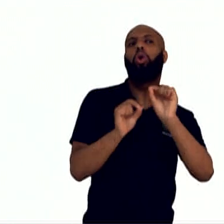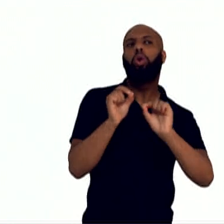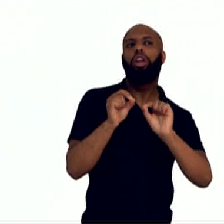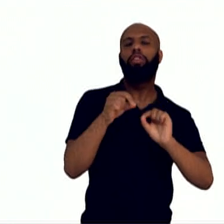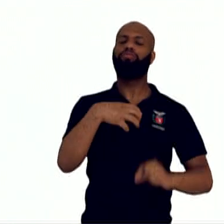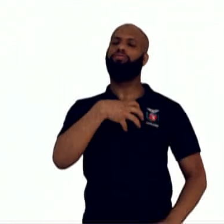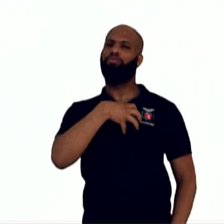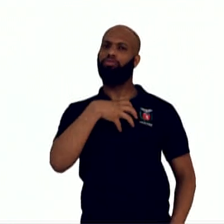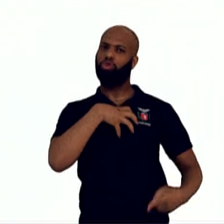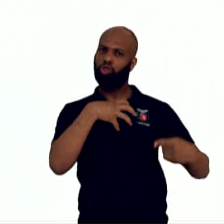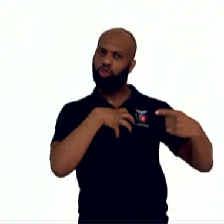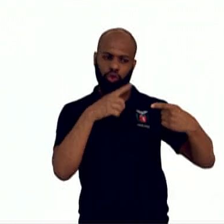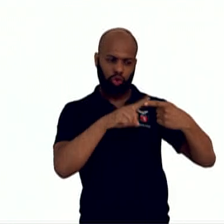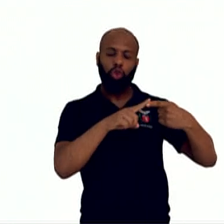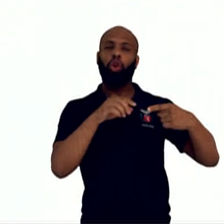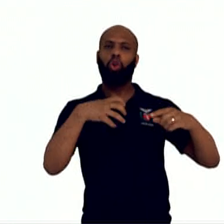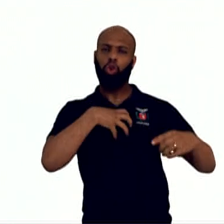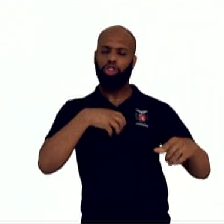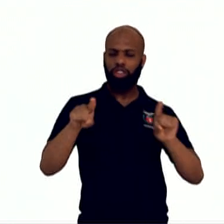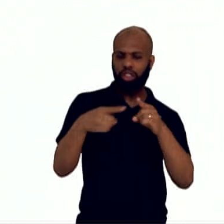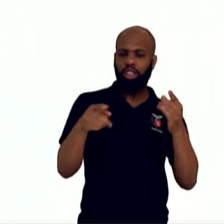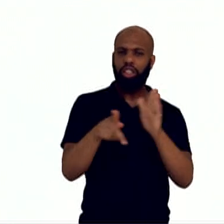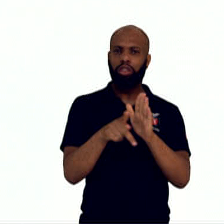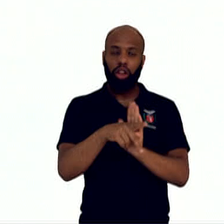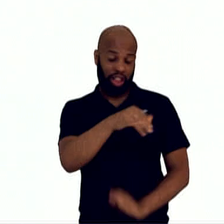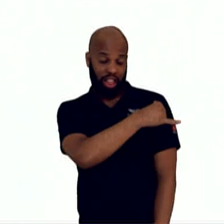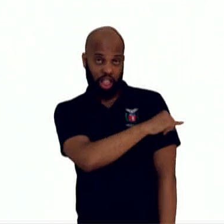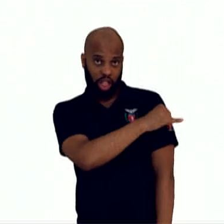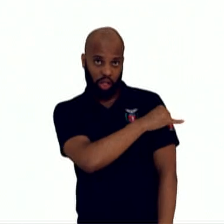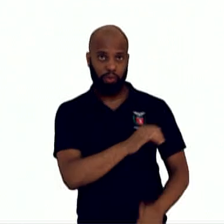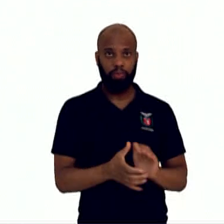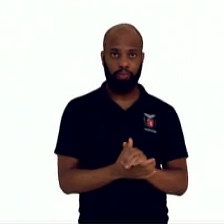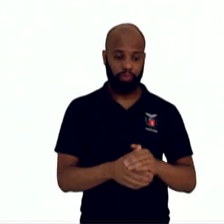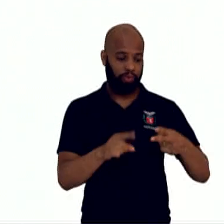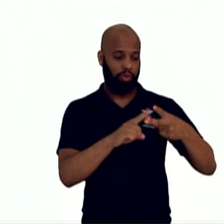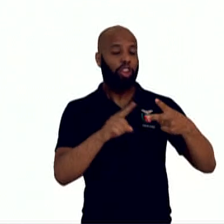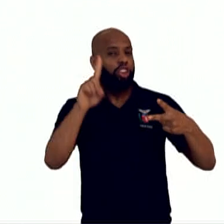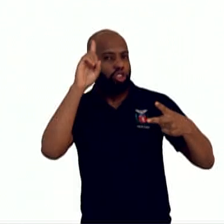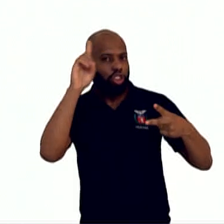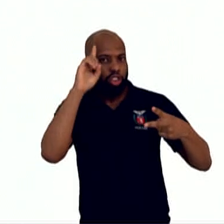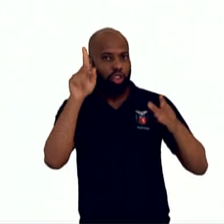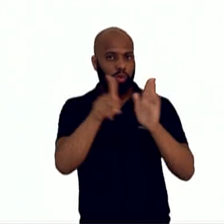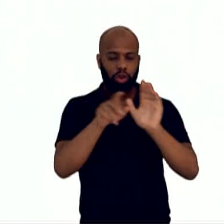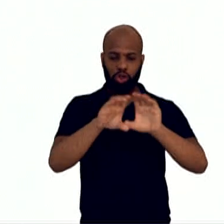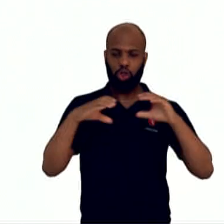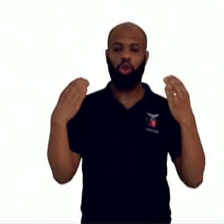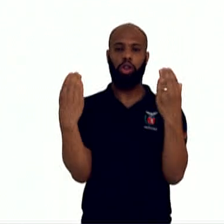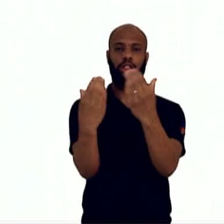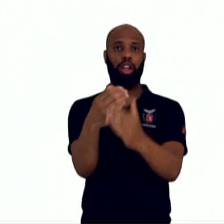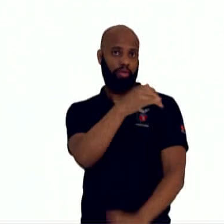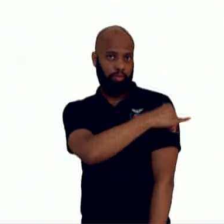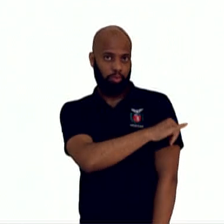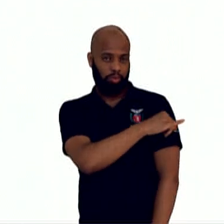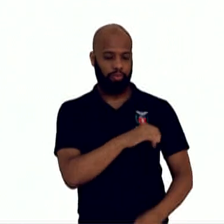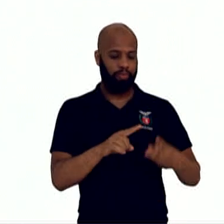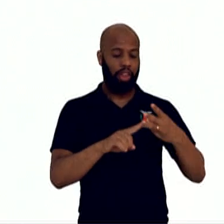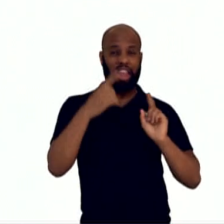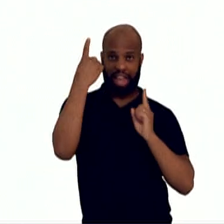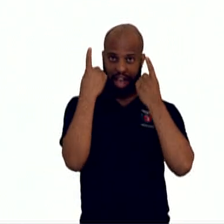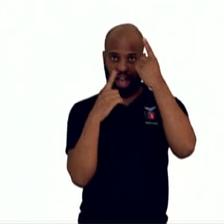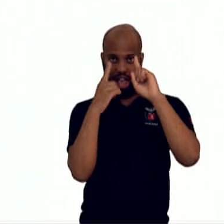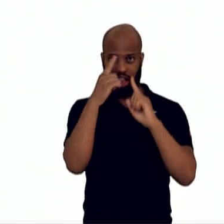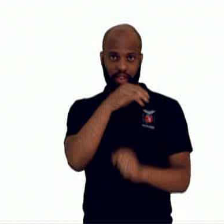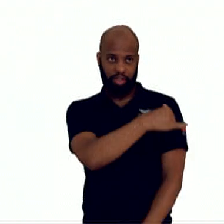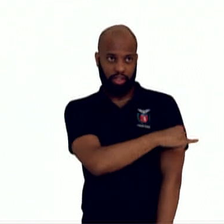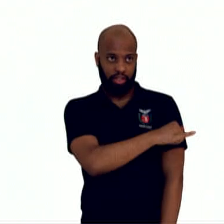estilo de dança das comunidades carioca, cotidiano das comunidades carioca, carnaval